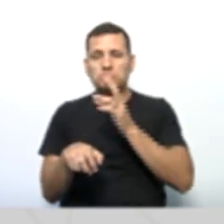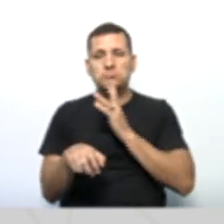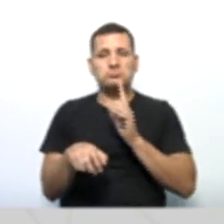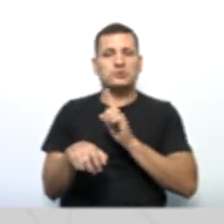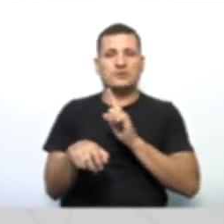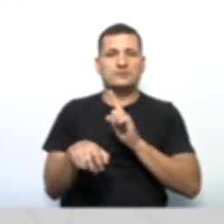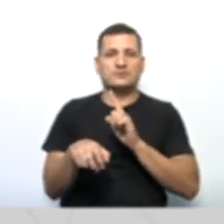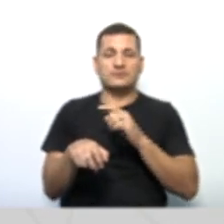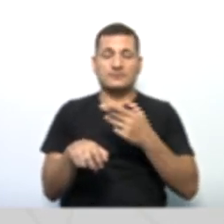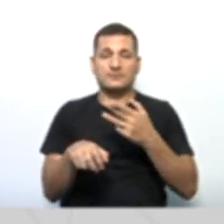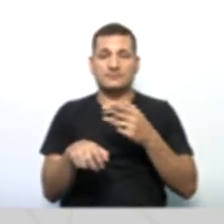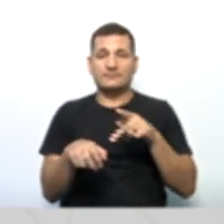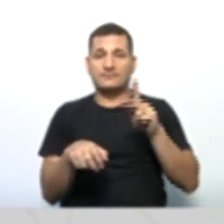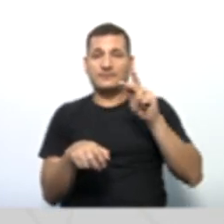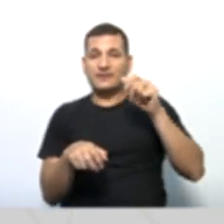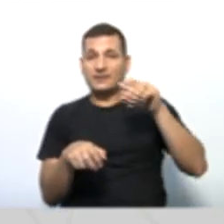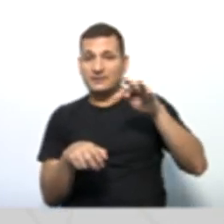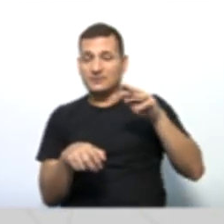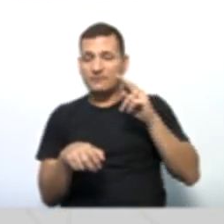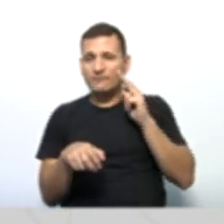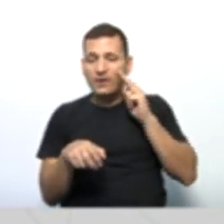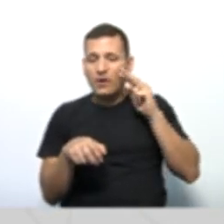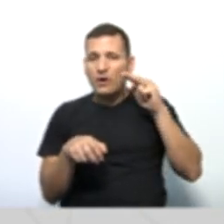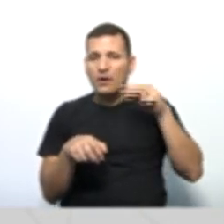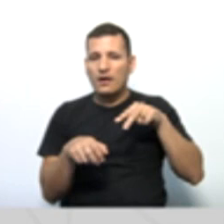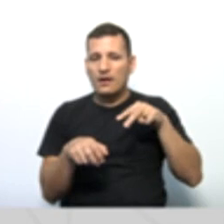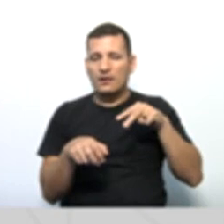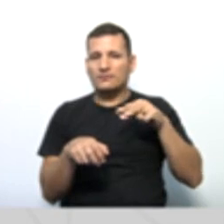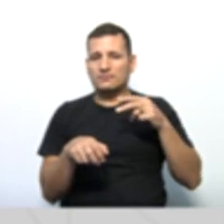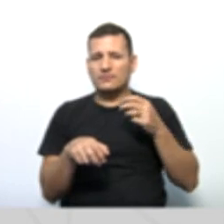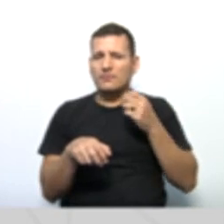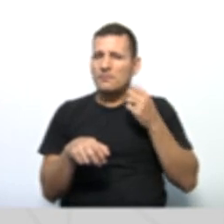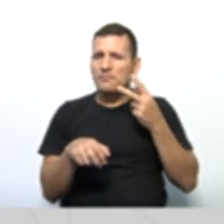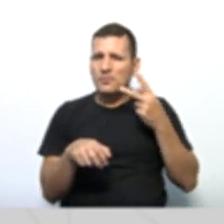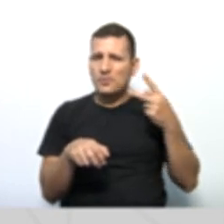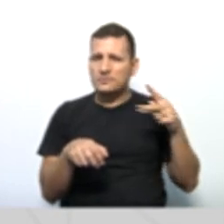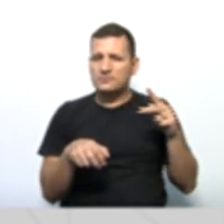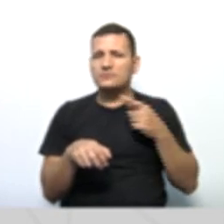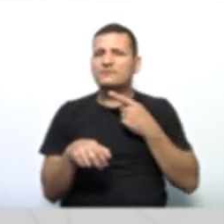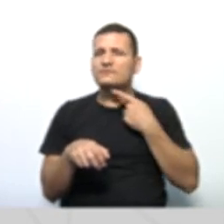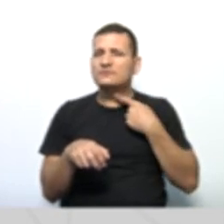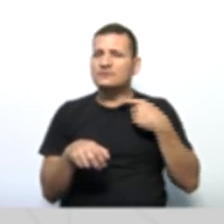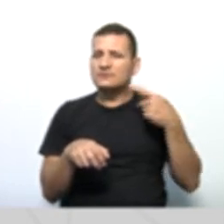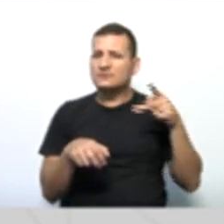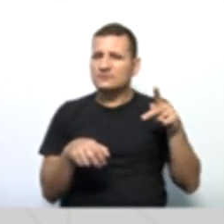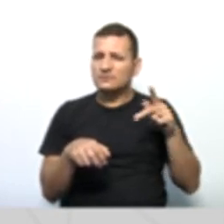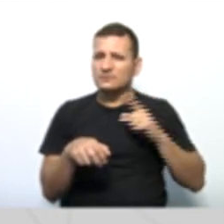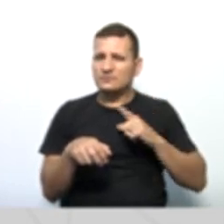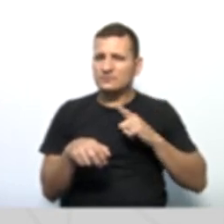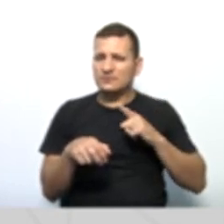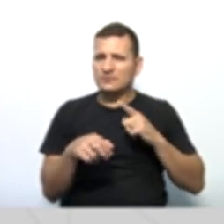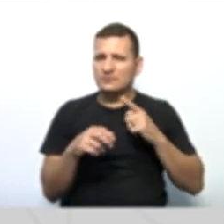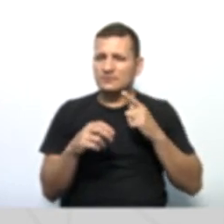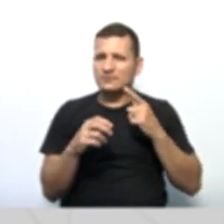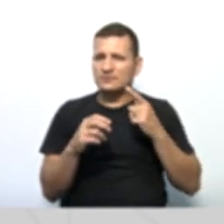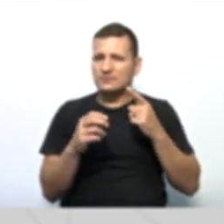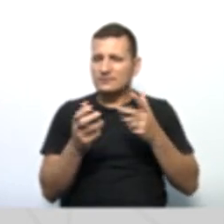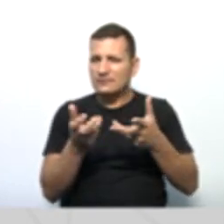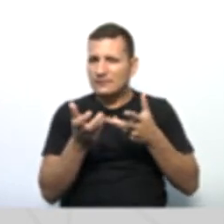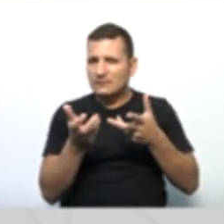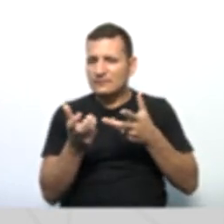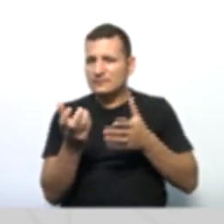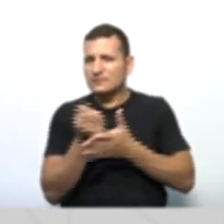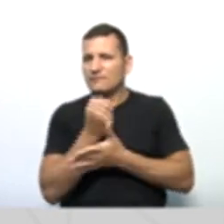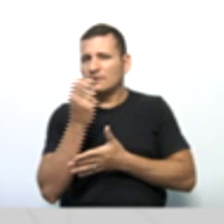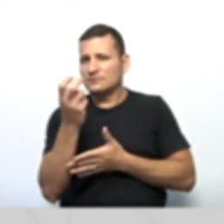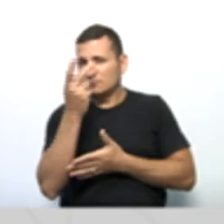olhar a boa vontade, a vontade do agente na hora de agir isso, para ver se ele realmente tinha a intenção de salvar 5